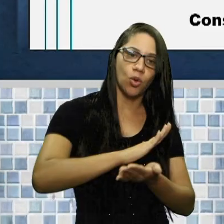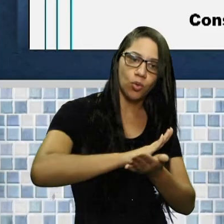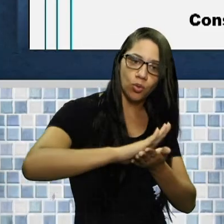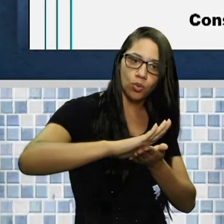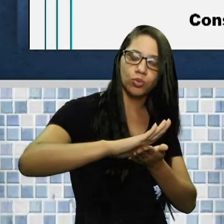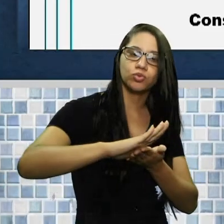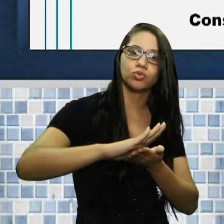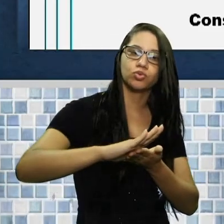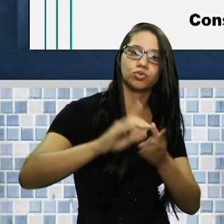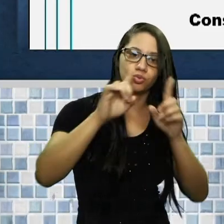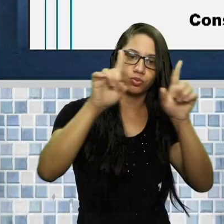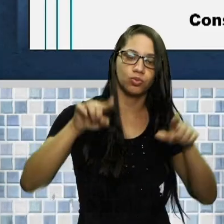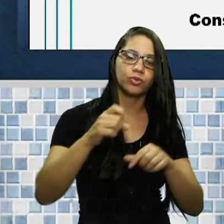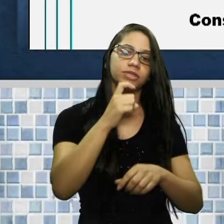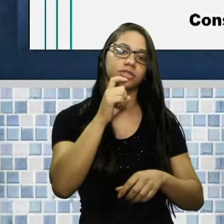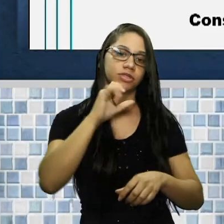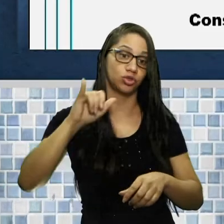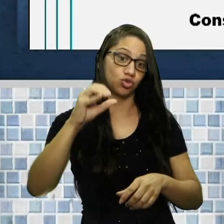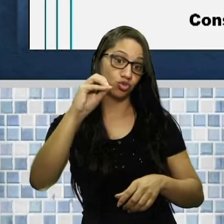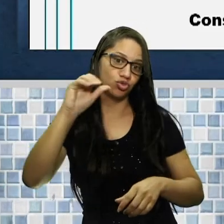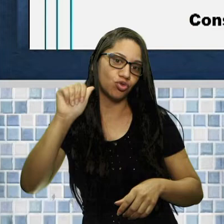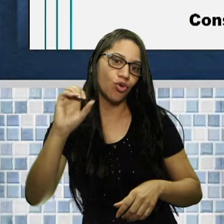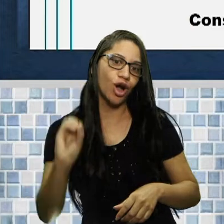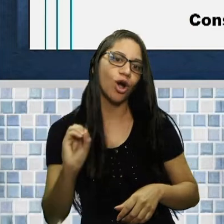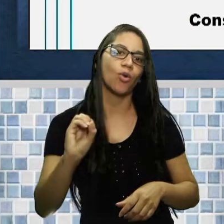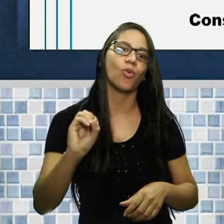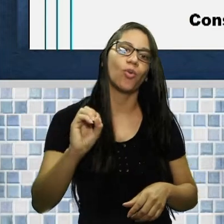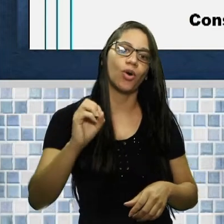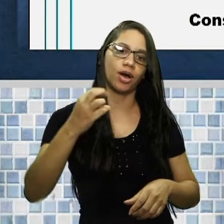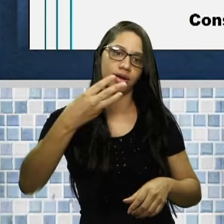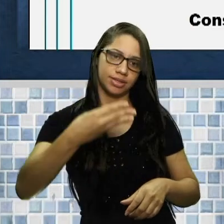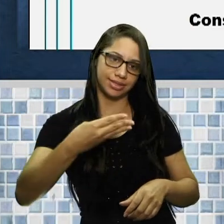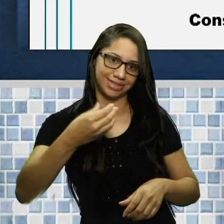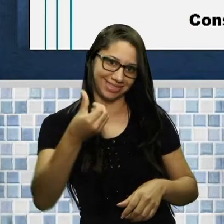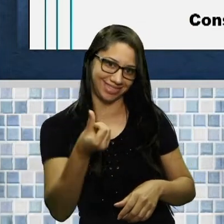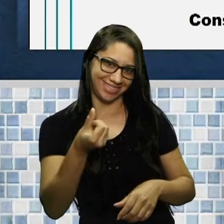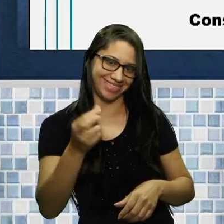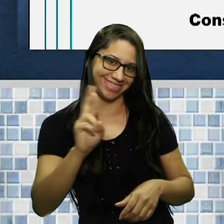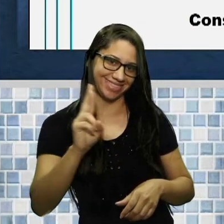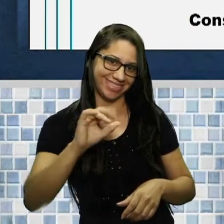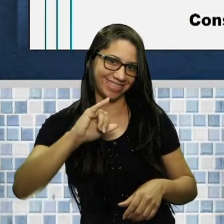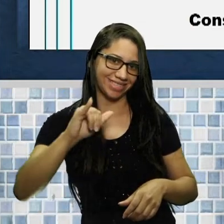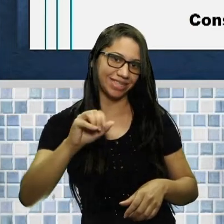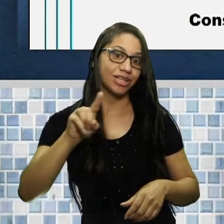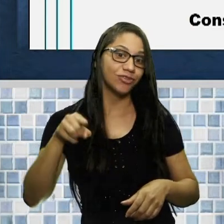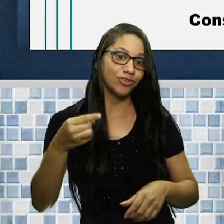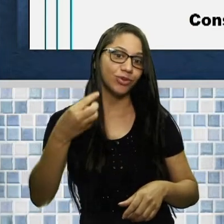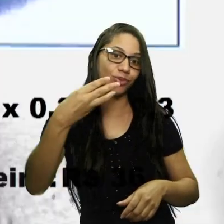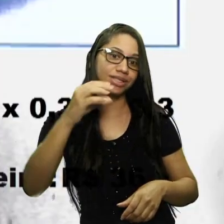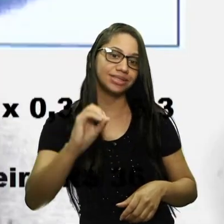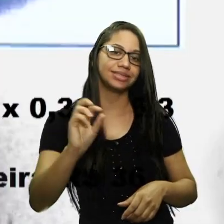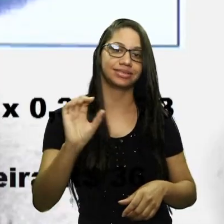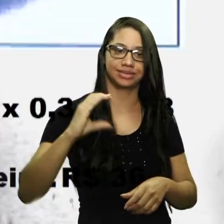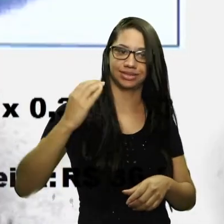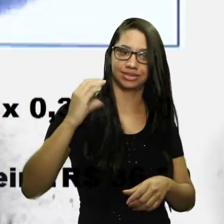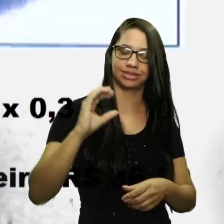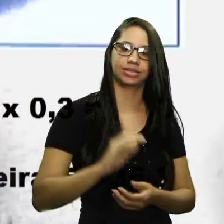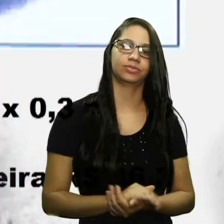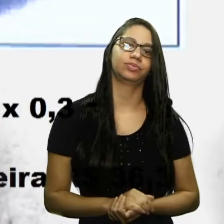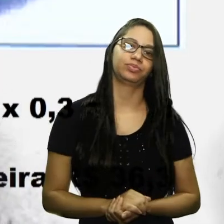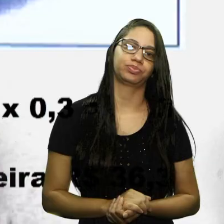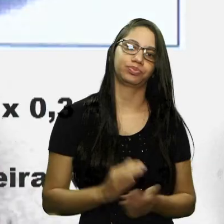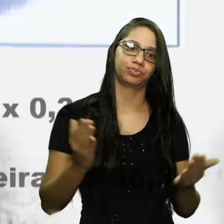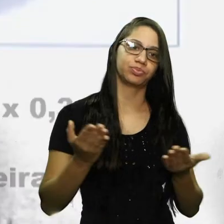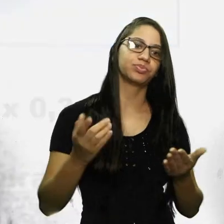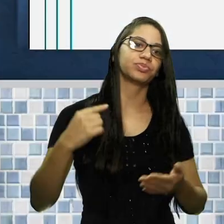consumo de energia da geladeira de João corresponde a R$ 36,30. Vamos agora para o